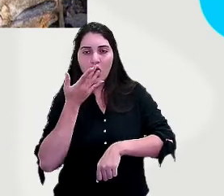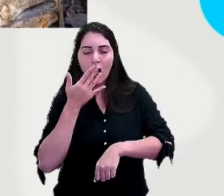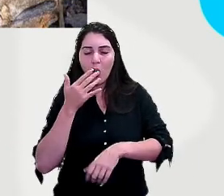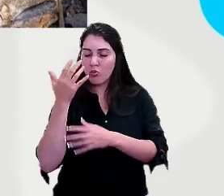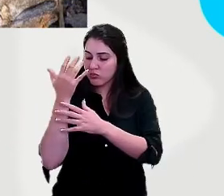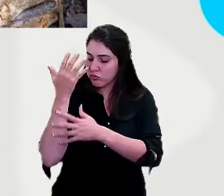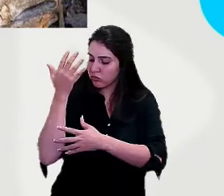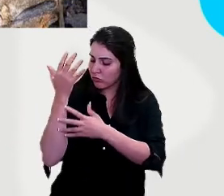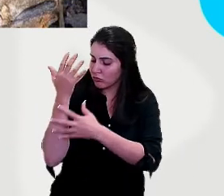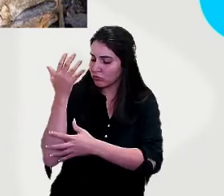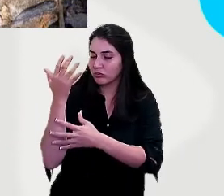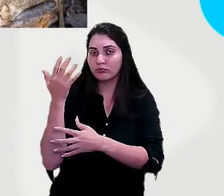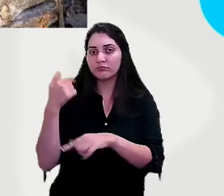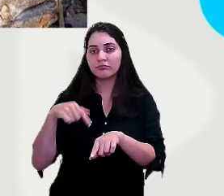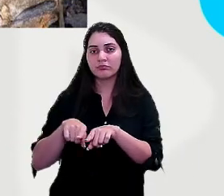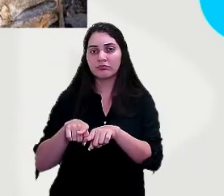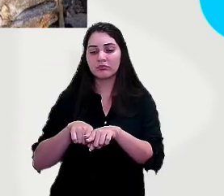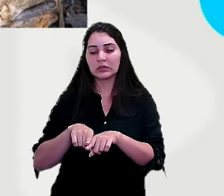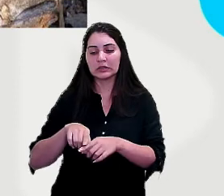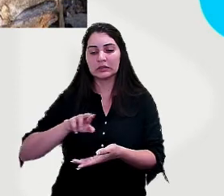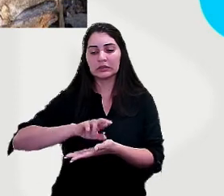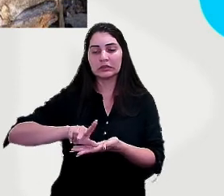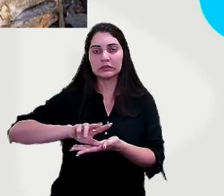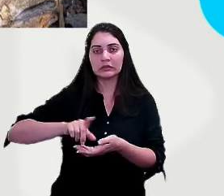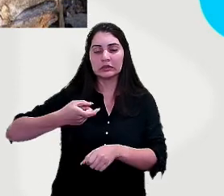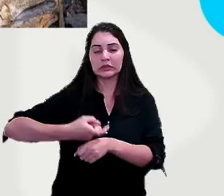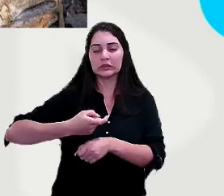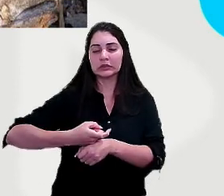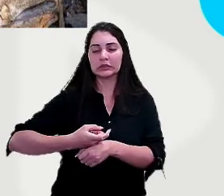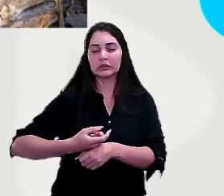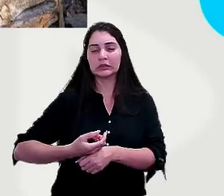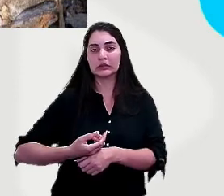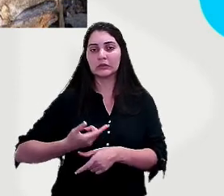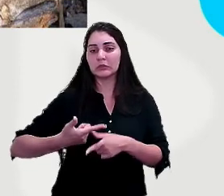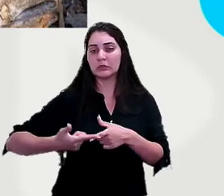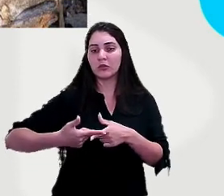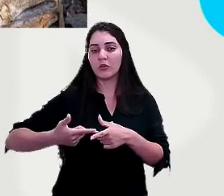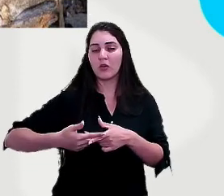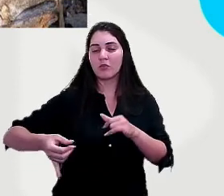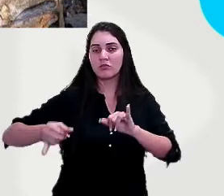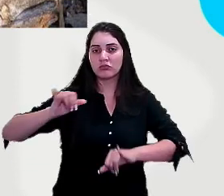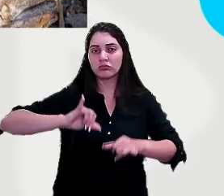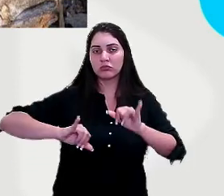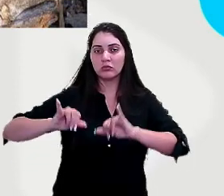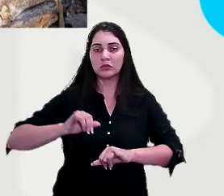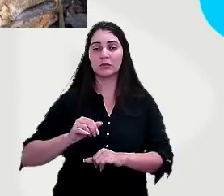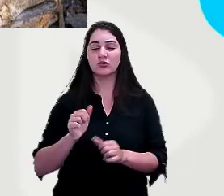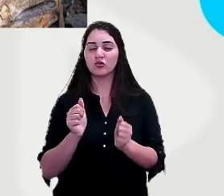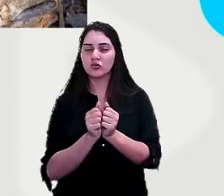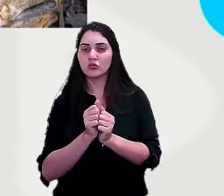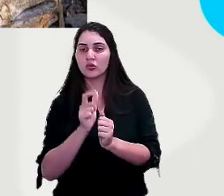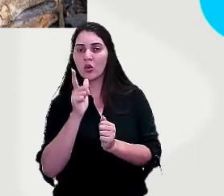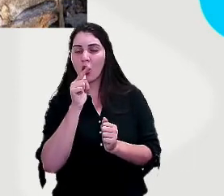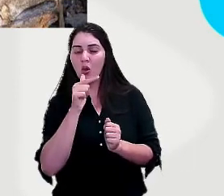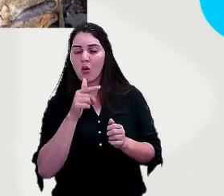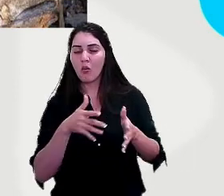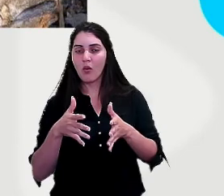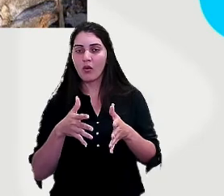rocha também, através de várias reações químicas, né? Dos minerais com a água,